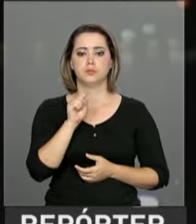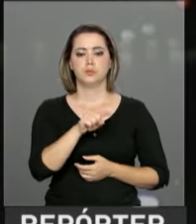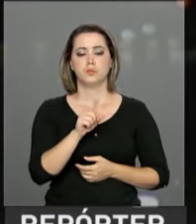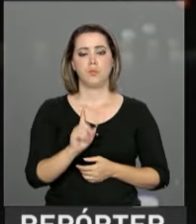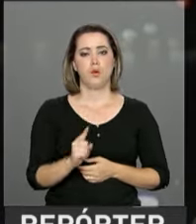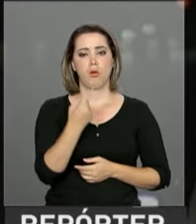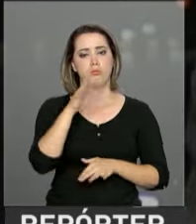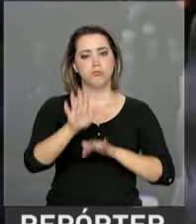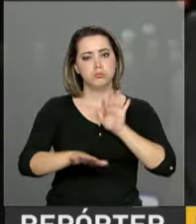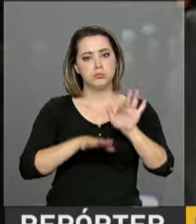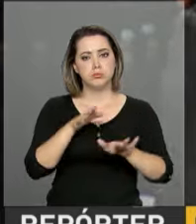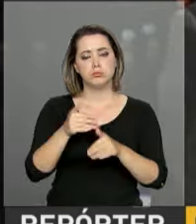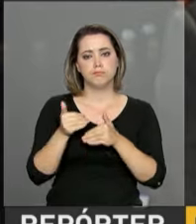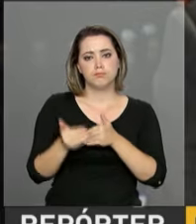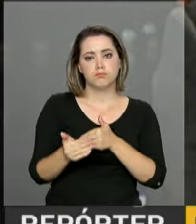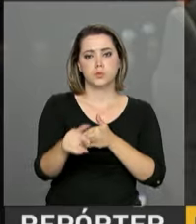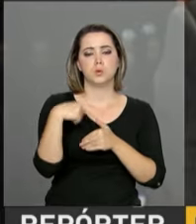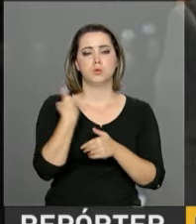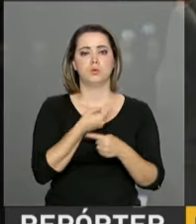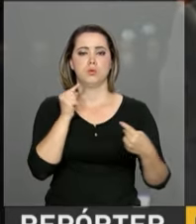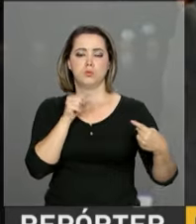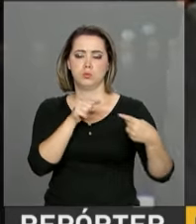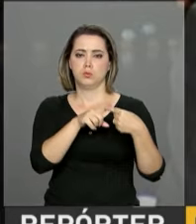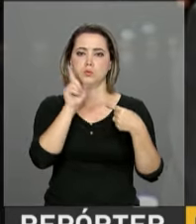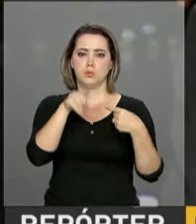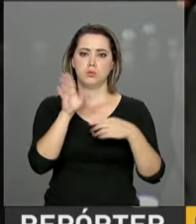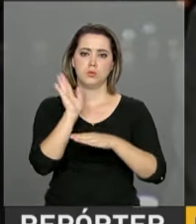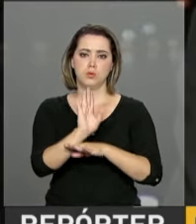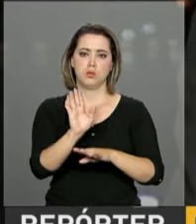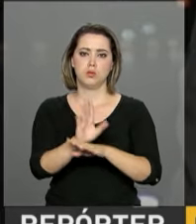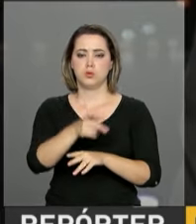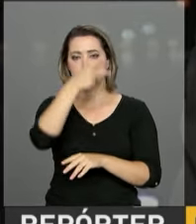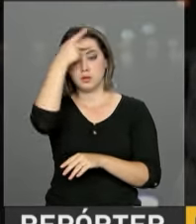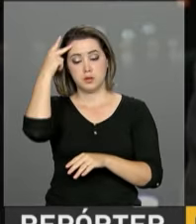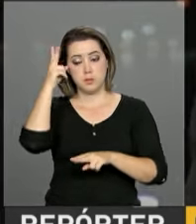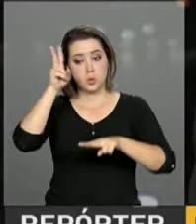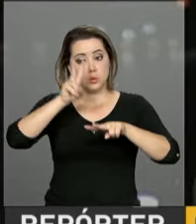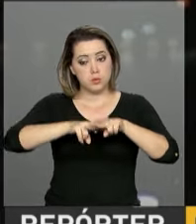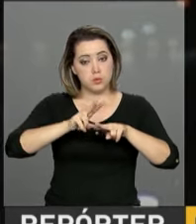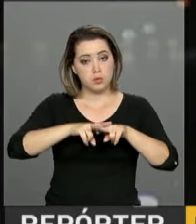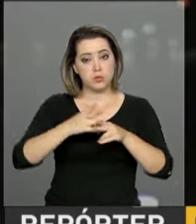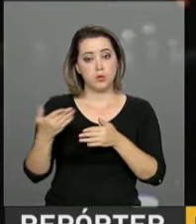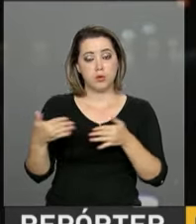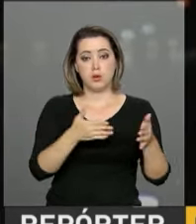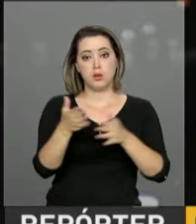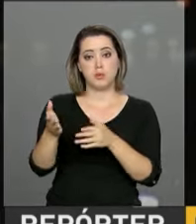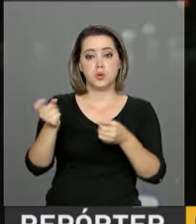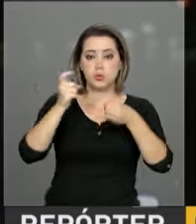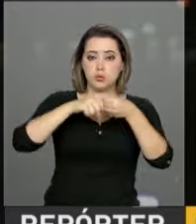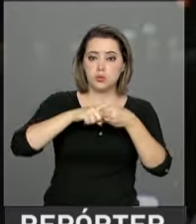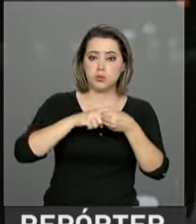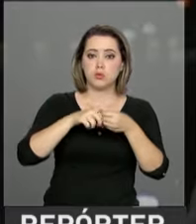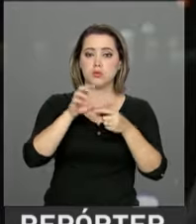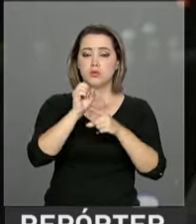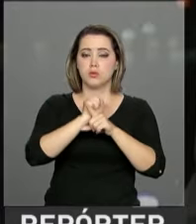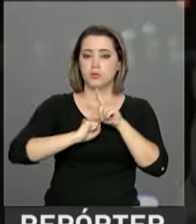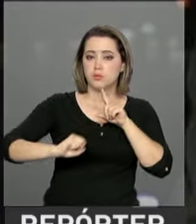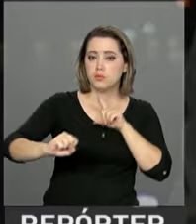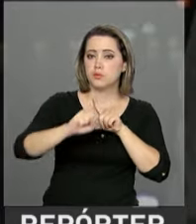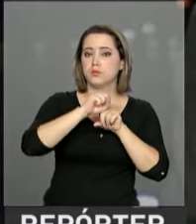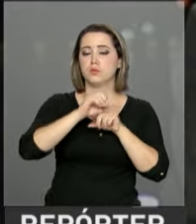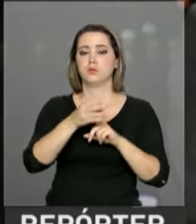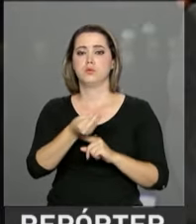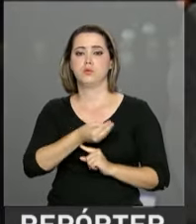passo para o avanço do nosso objetivo de ajudar os egressos a construir um caminho de volta e útil ao